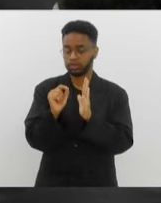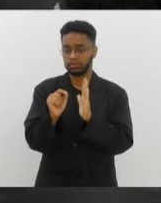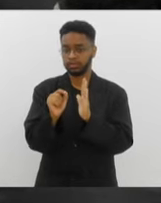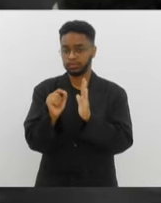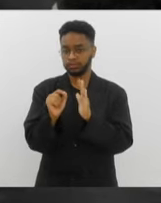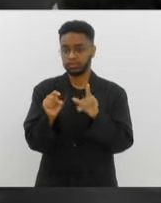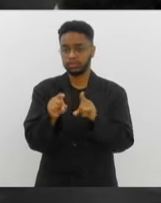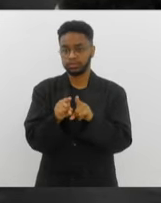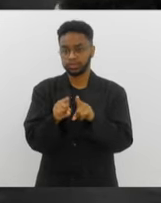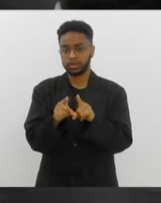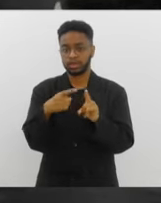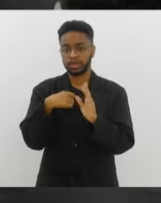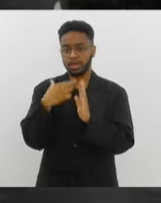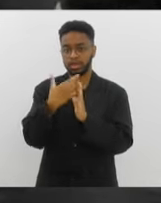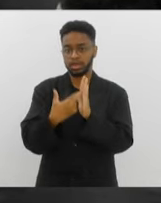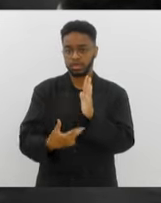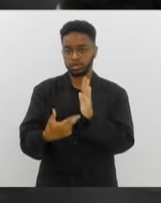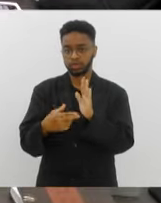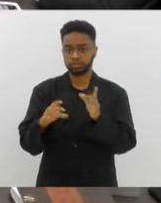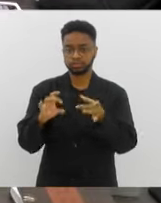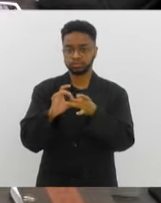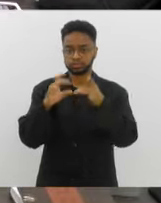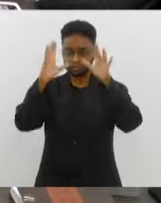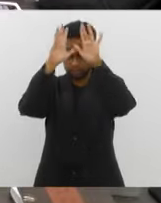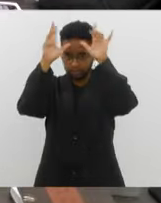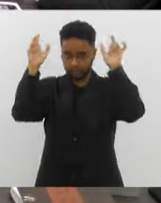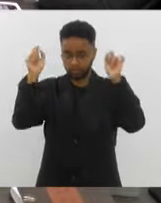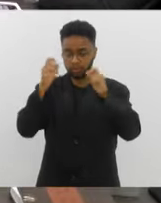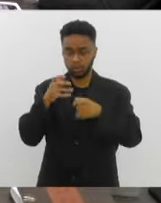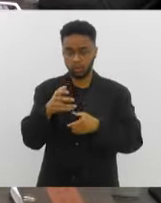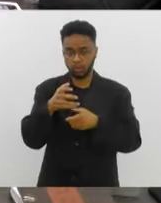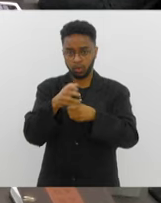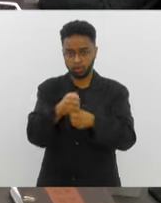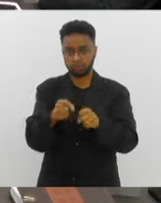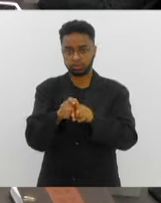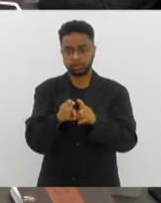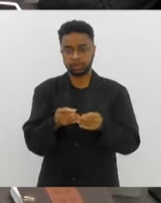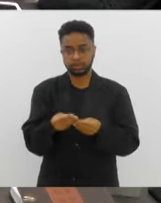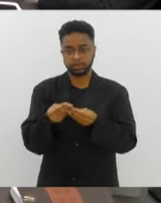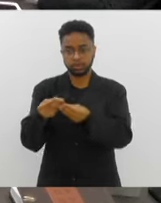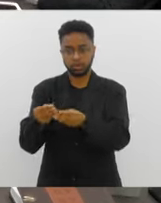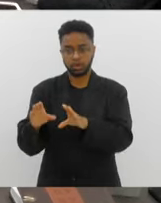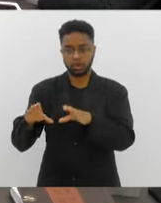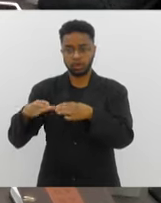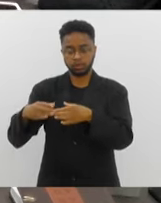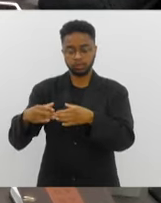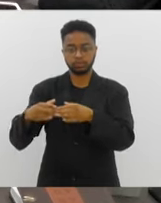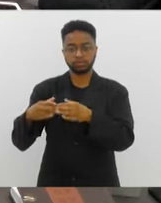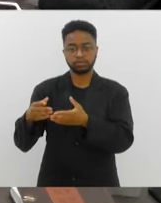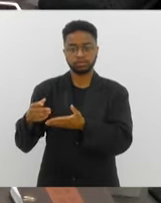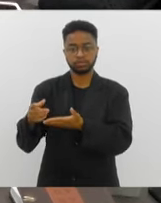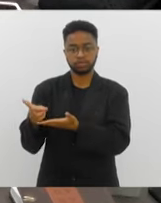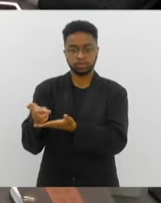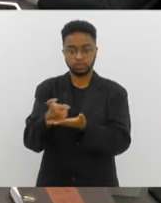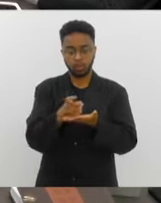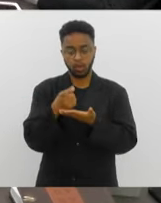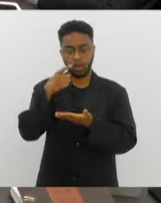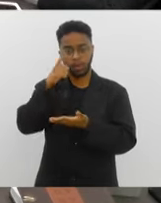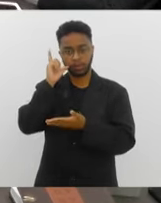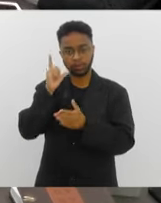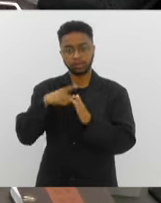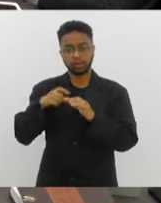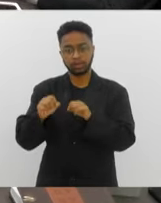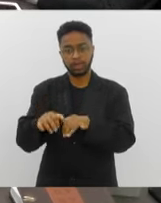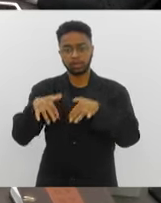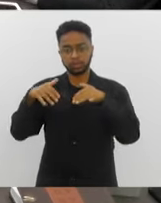e tem um relatório do Tribunal de Contas, inclusive encaminhado para a Comissão de Tributação, onde ontem foi aprovada na audiência pública,